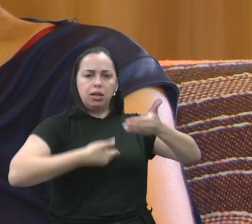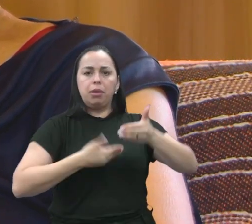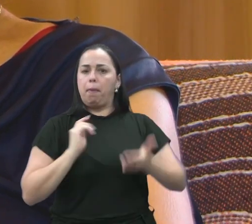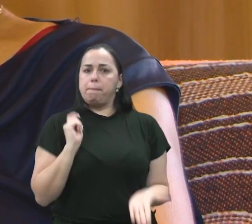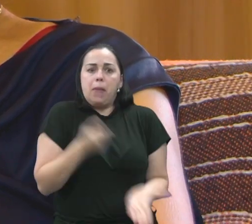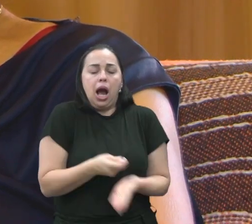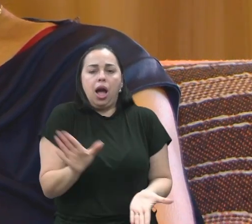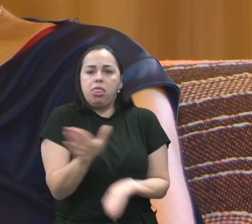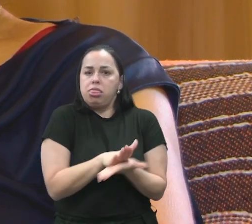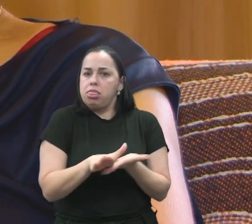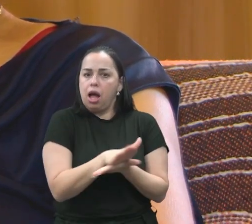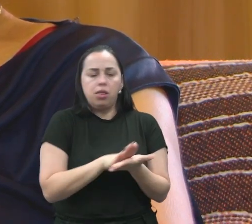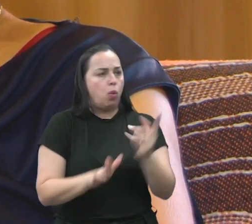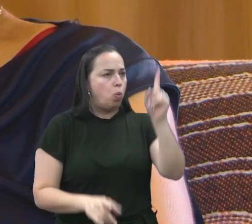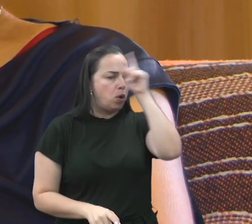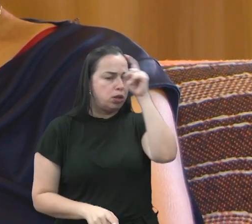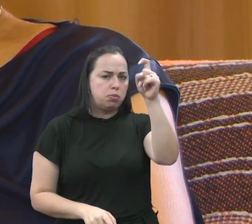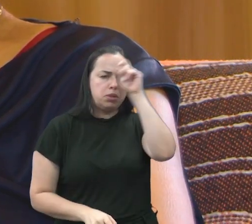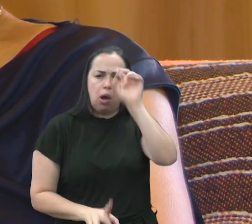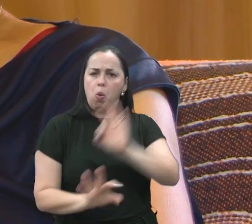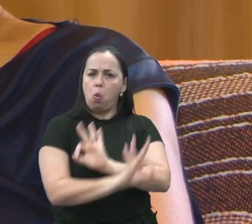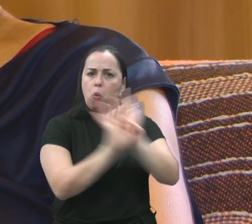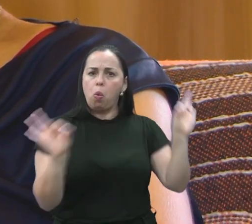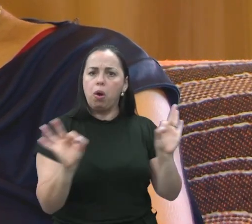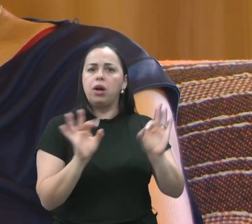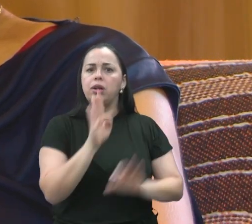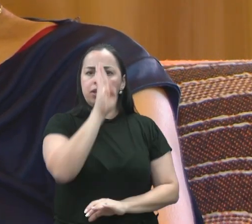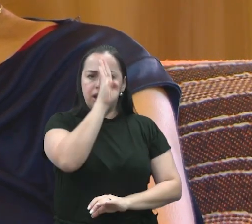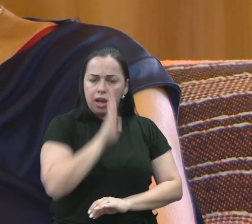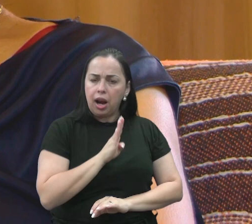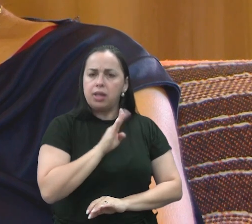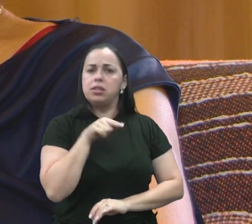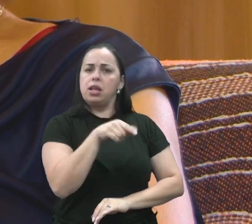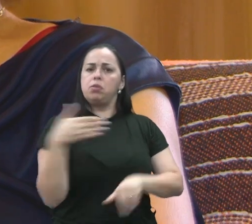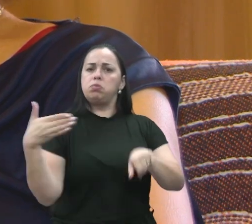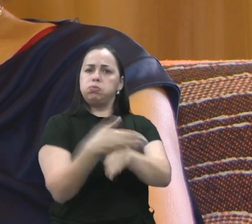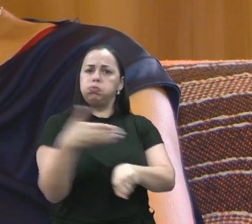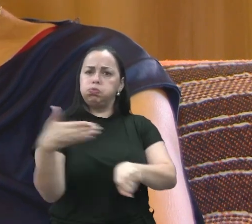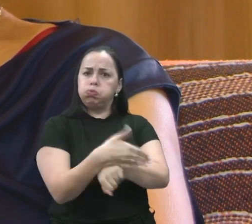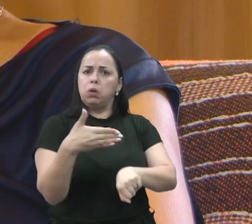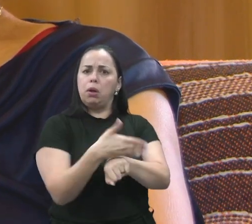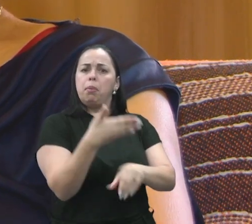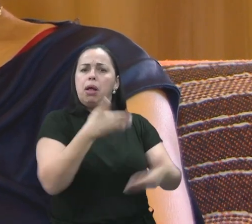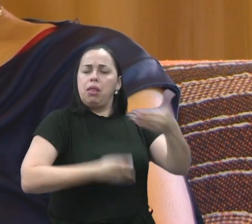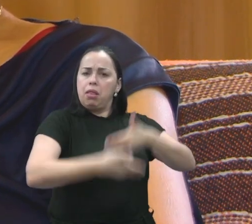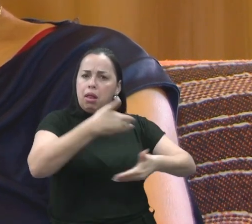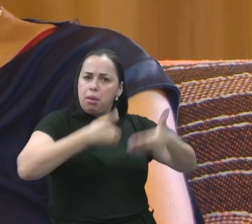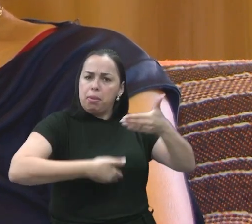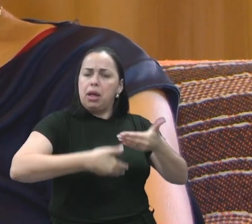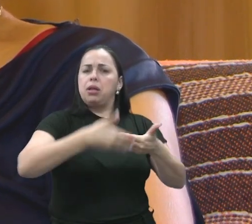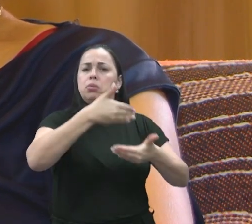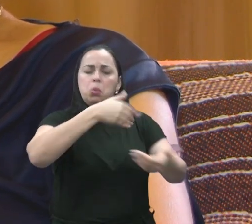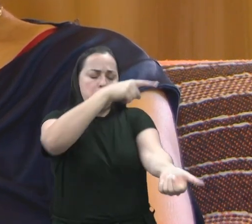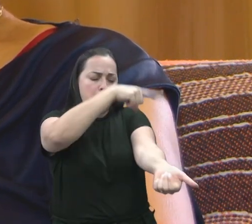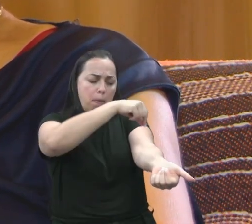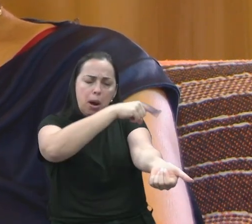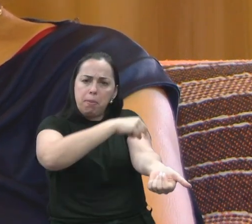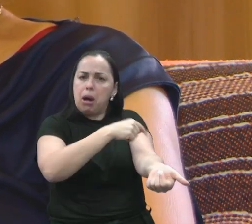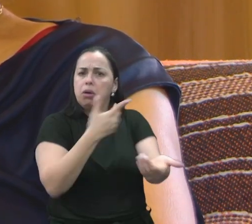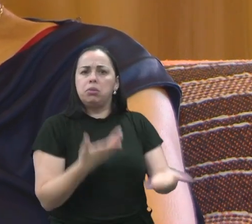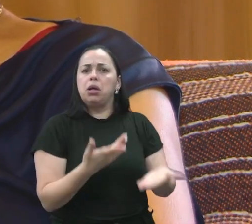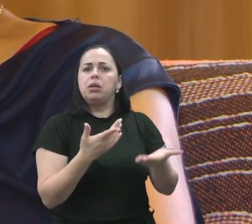Tudo. Não paguei nada, hospital, tudo. E frequento lá para os